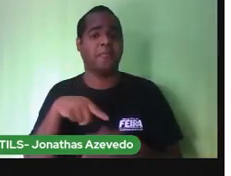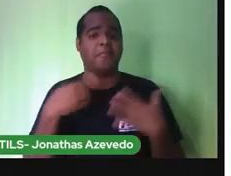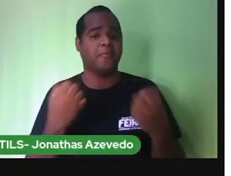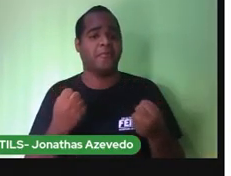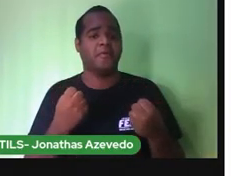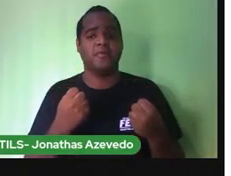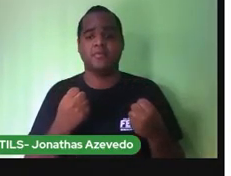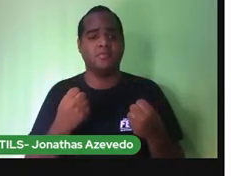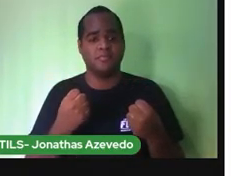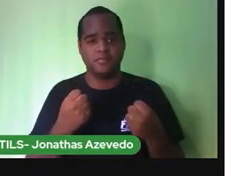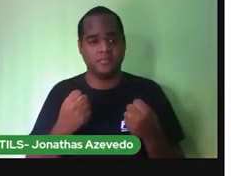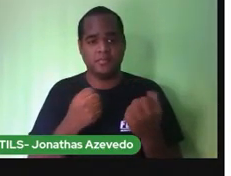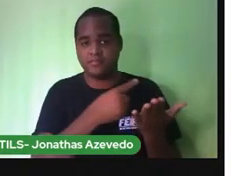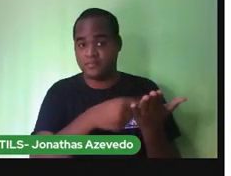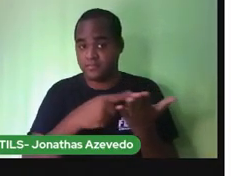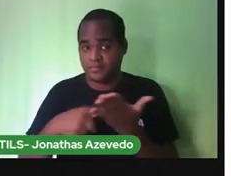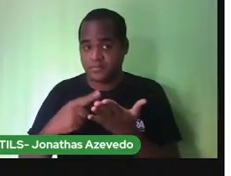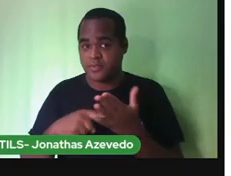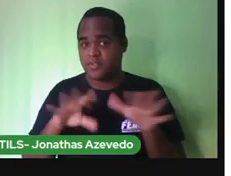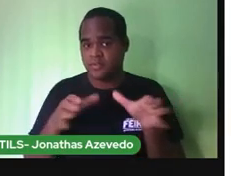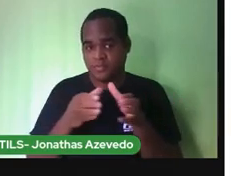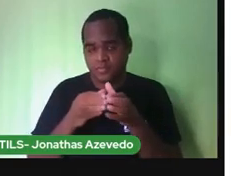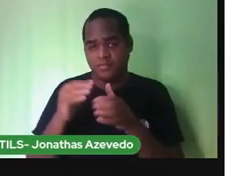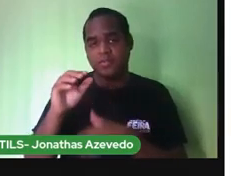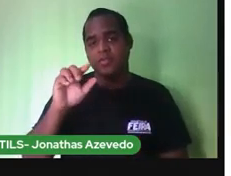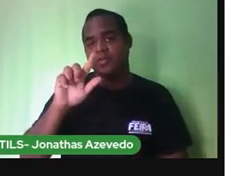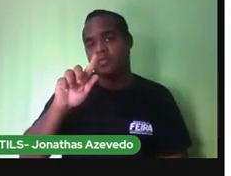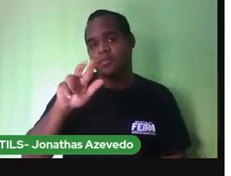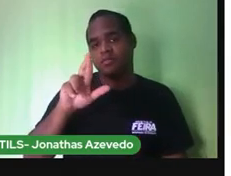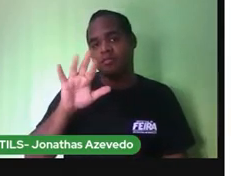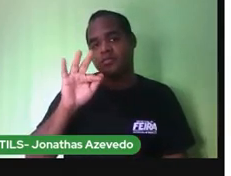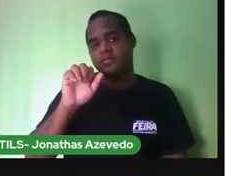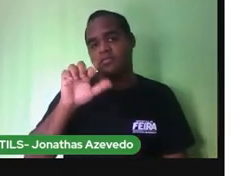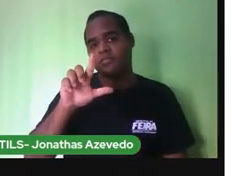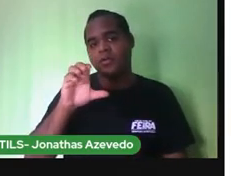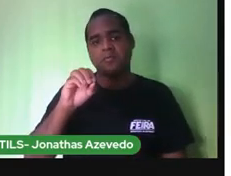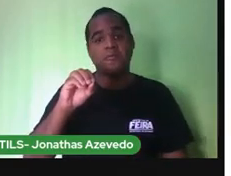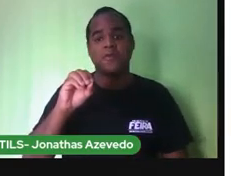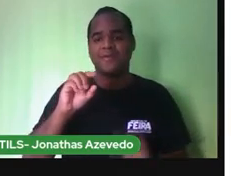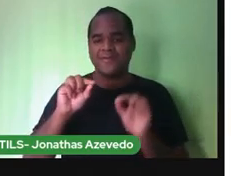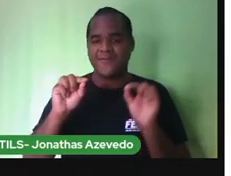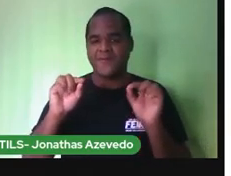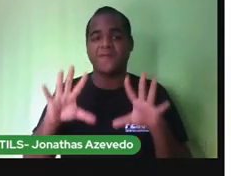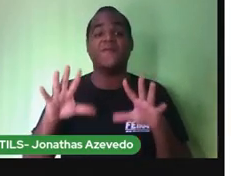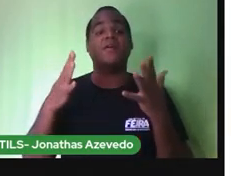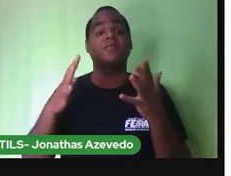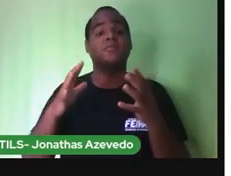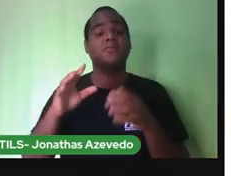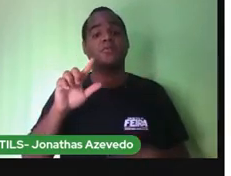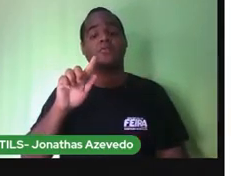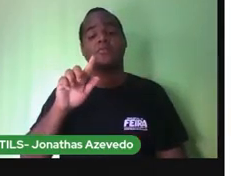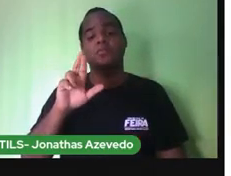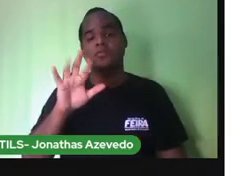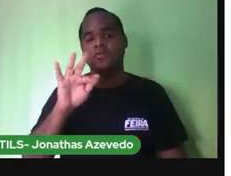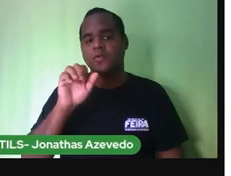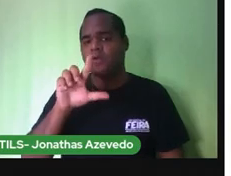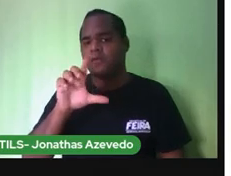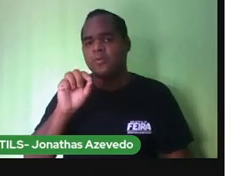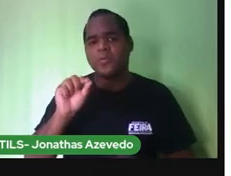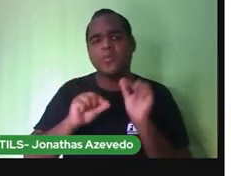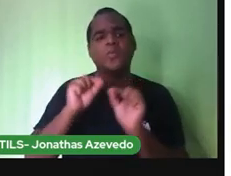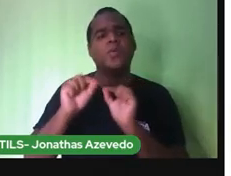já combinei com um grupo falo de comemorar eu falo o que é um grúfalo você